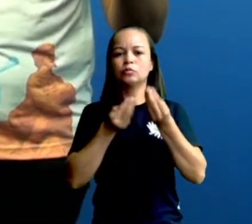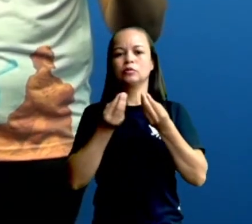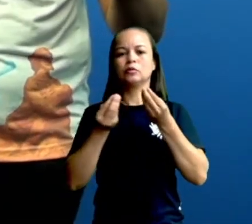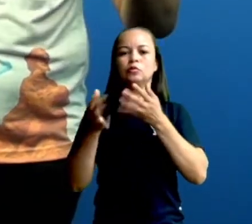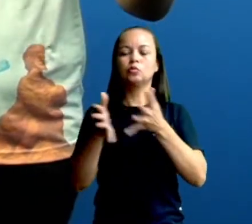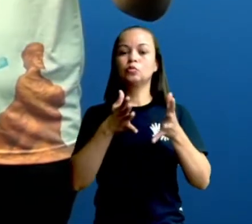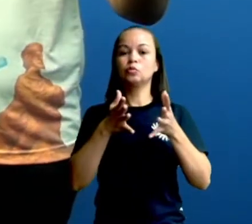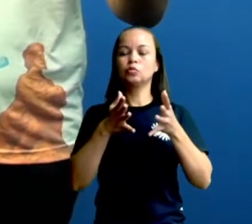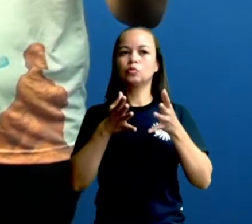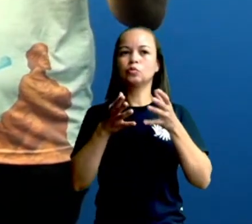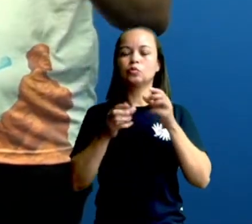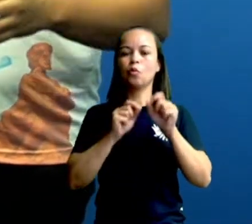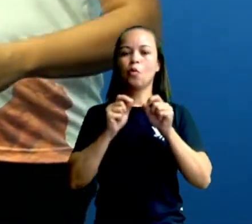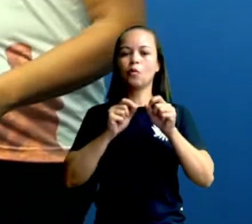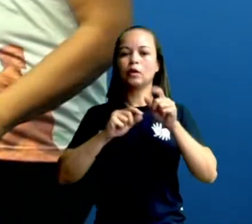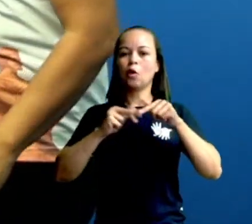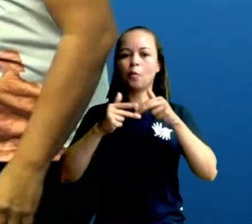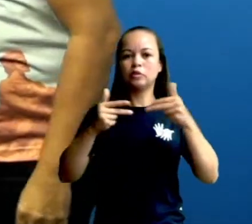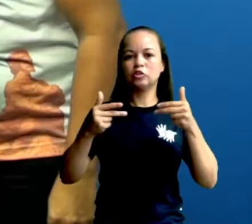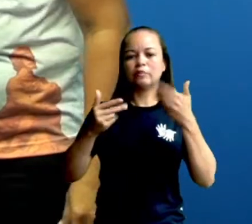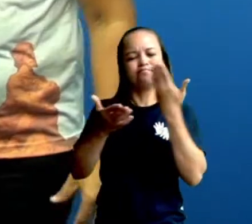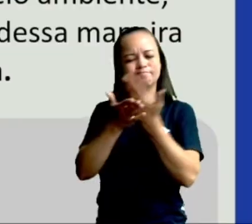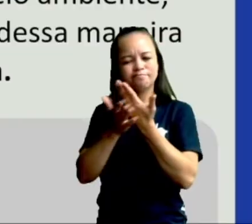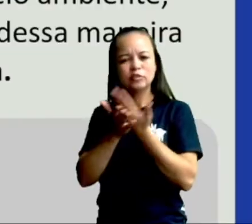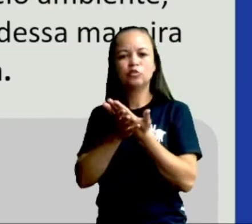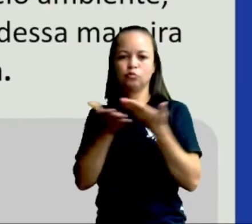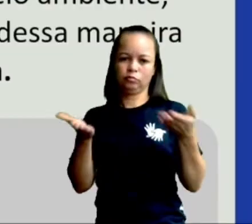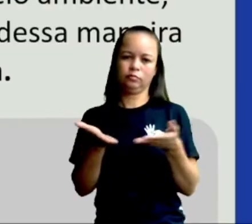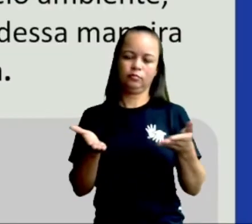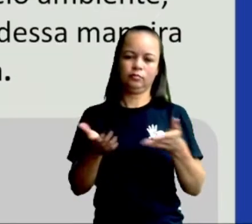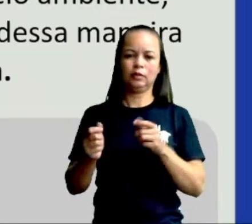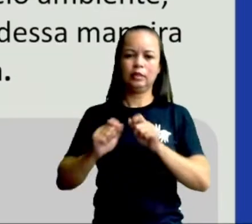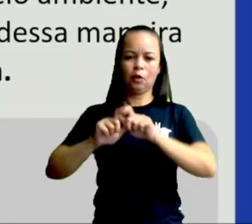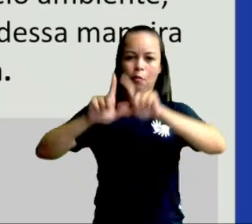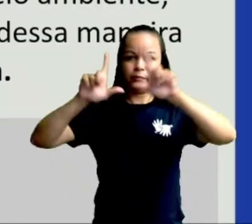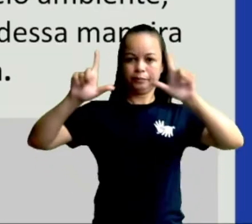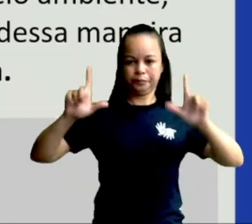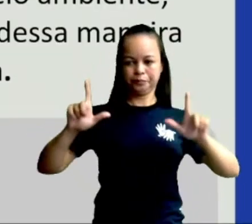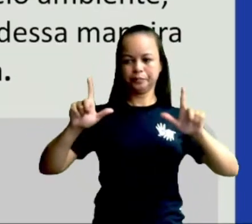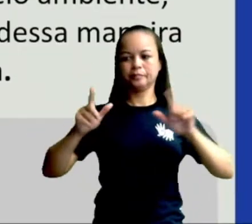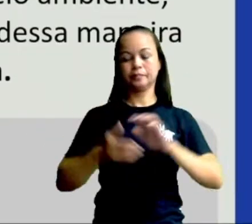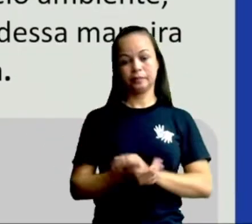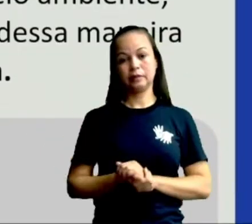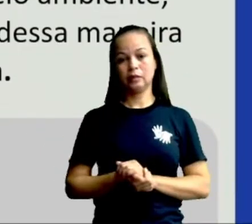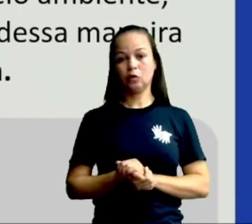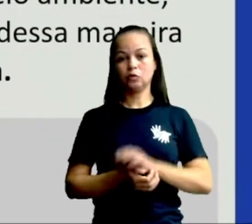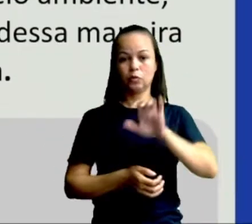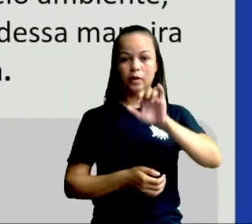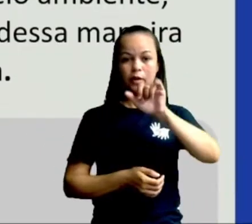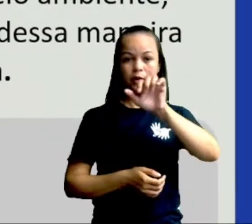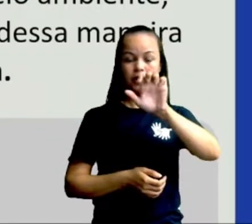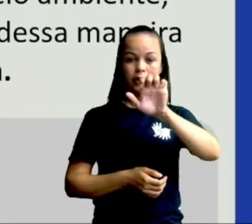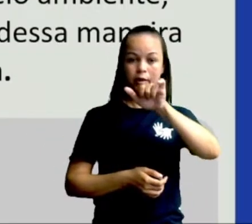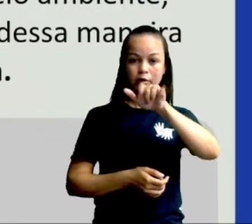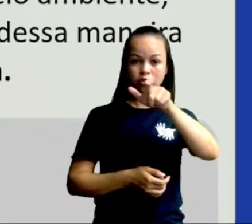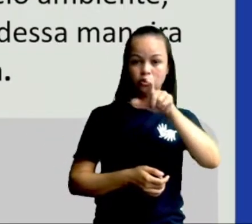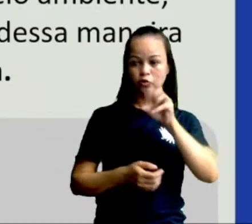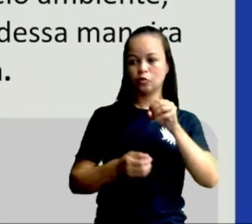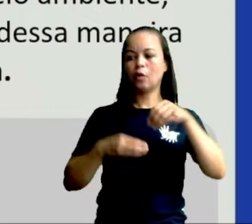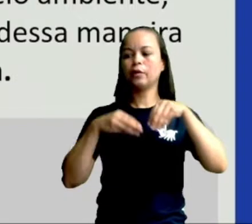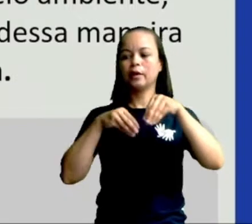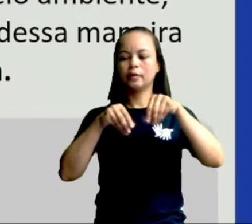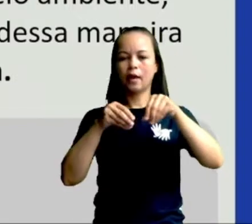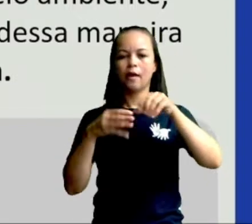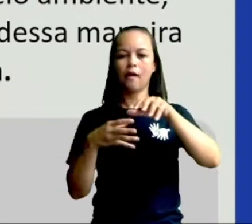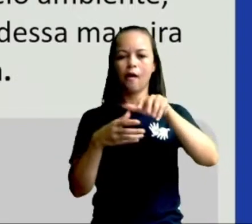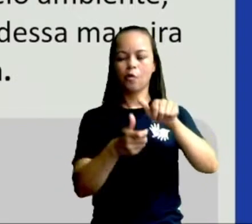grande objeto de estudo hoje. Por favor, produção, abra essa imagem aí para que esse aluno possa se apropriar. Então, o nosso eixo é Terra e Universo, tá? Qual é